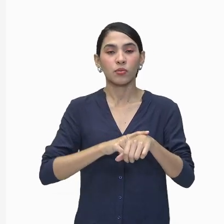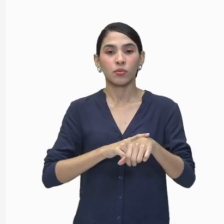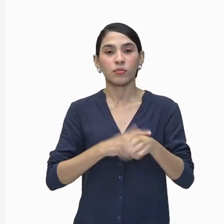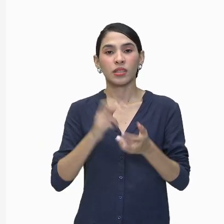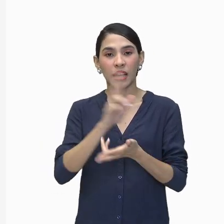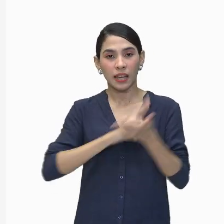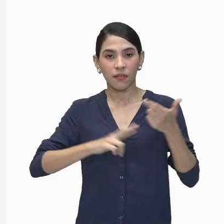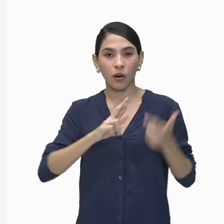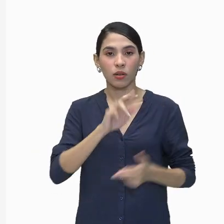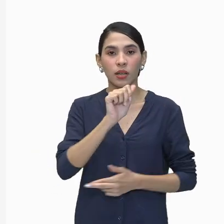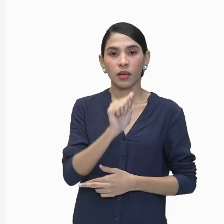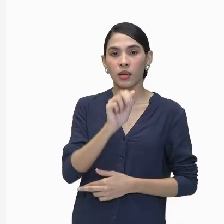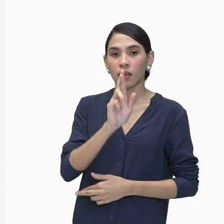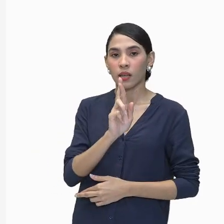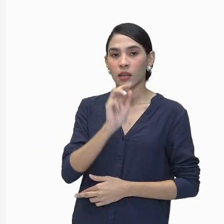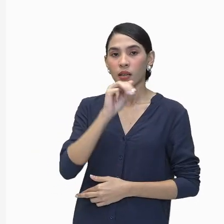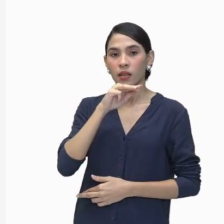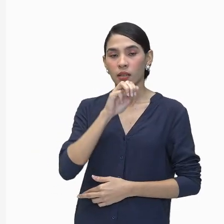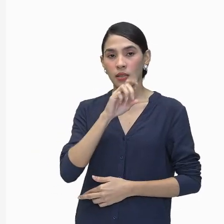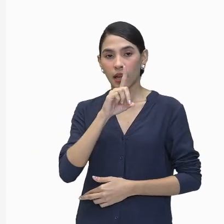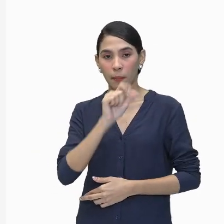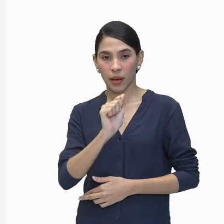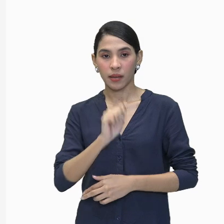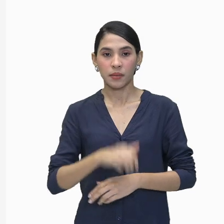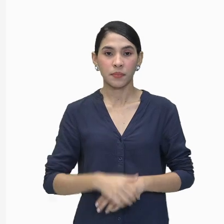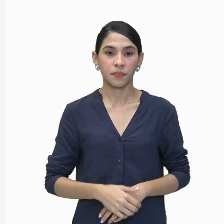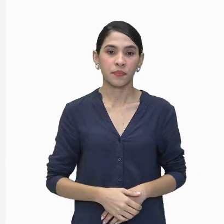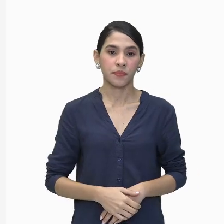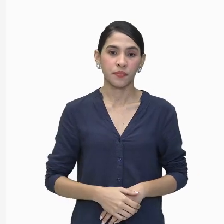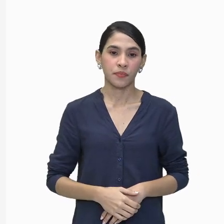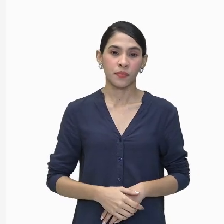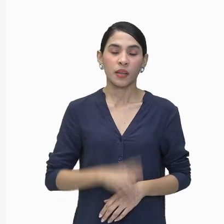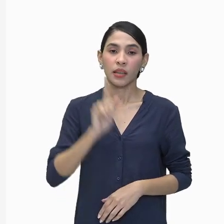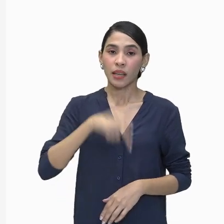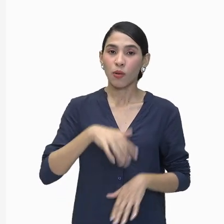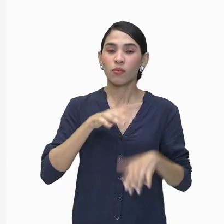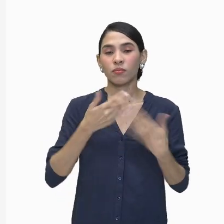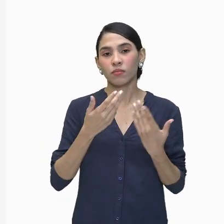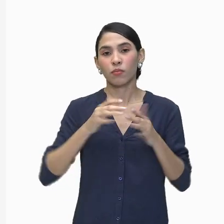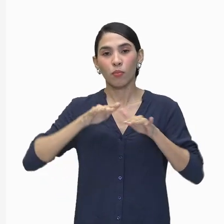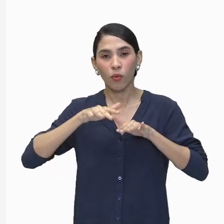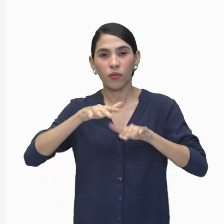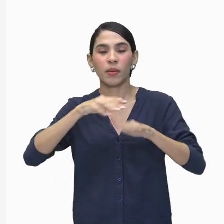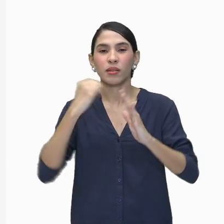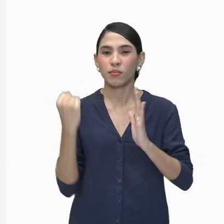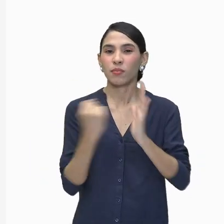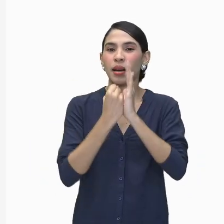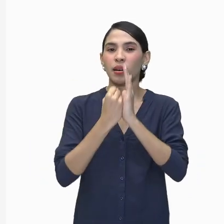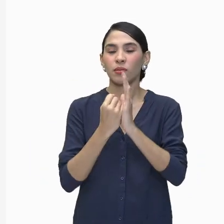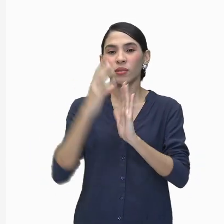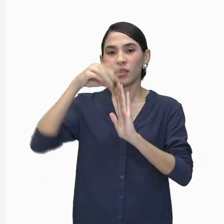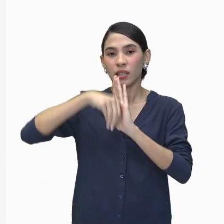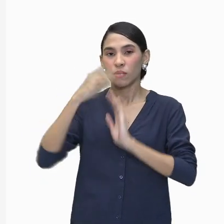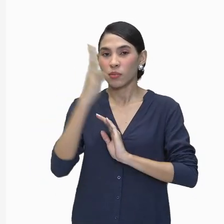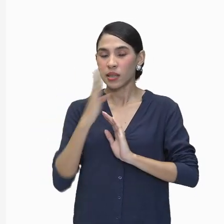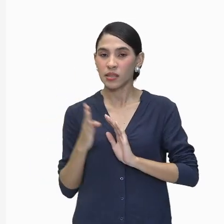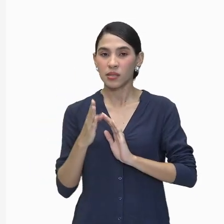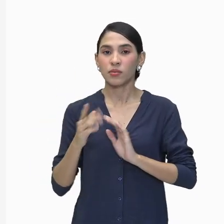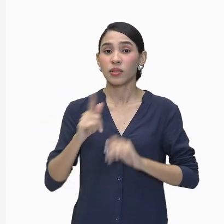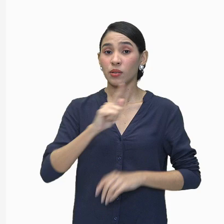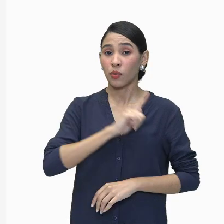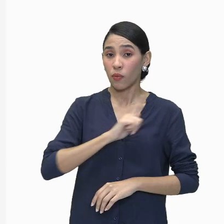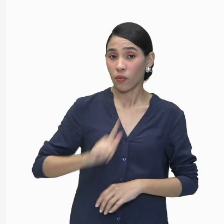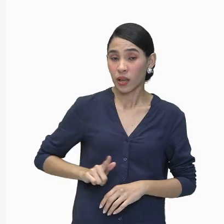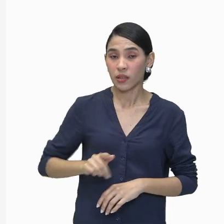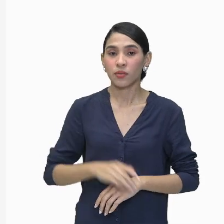chamada Segunda Revolta da Armada, tá bom? Que é um dos momentos marcantes da história do Brasil, justamente dentro do período do governo de